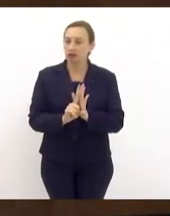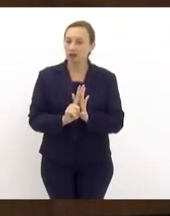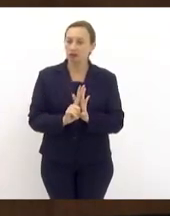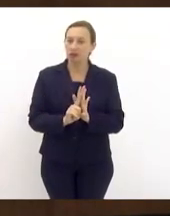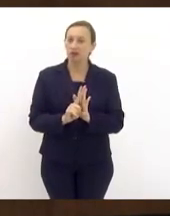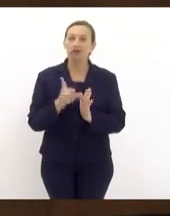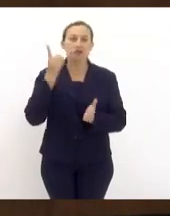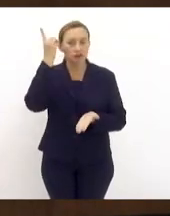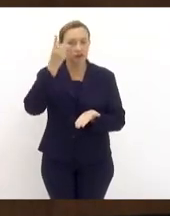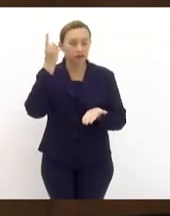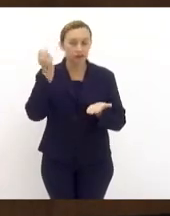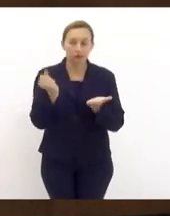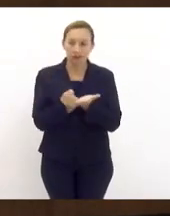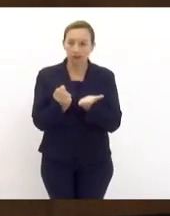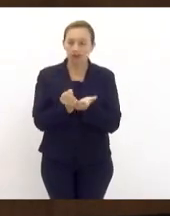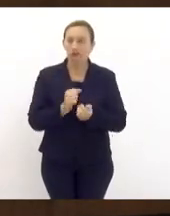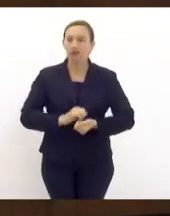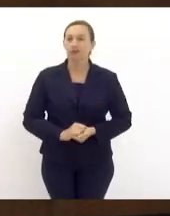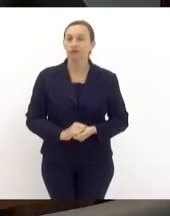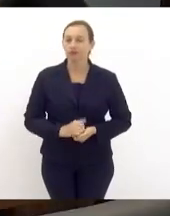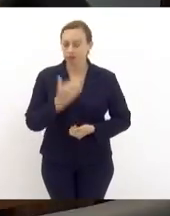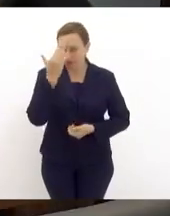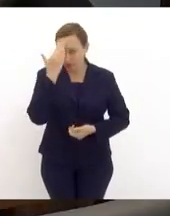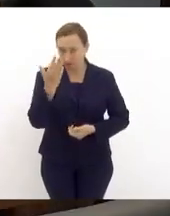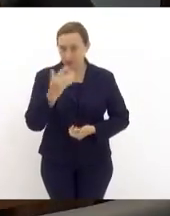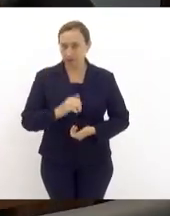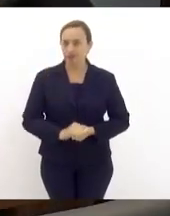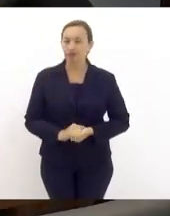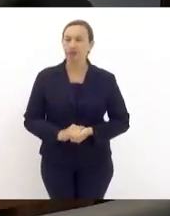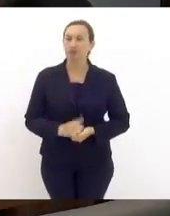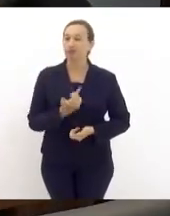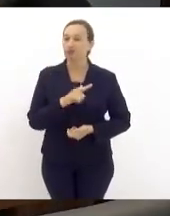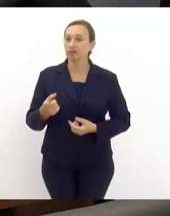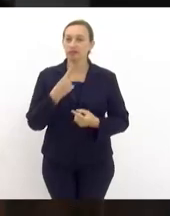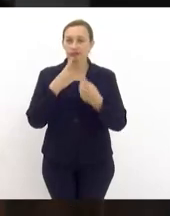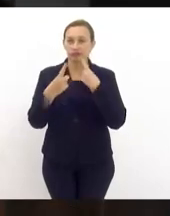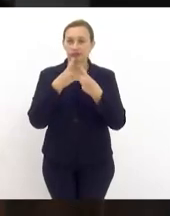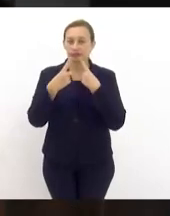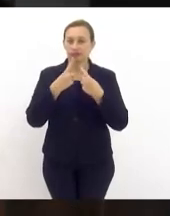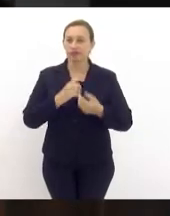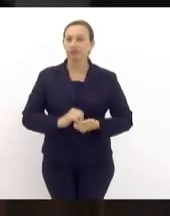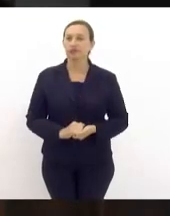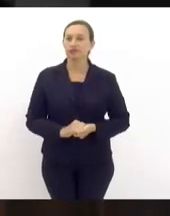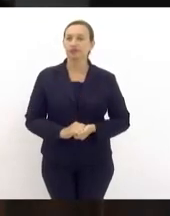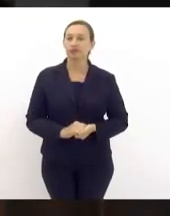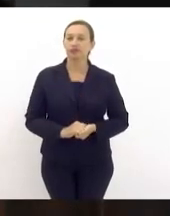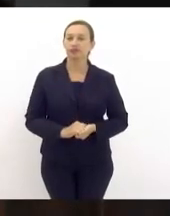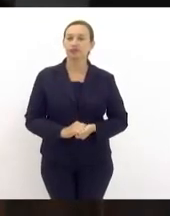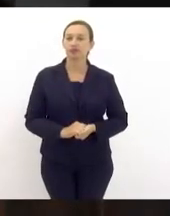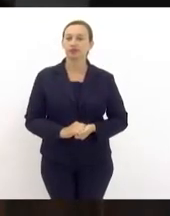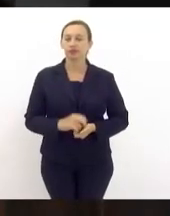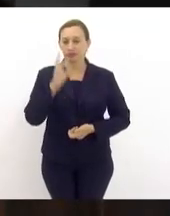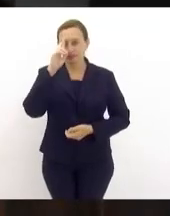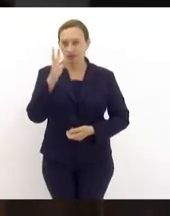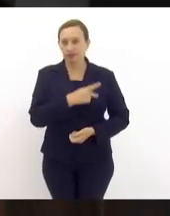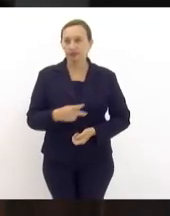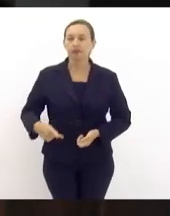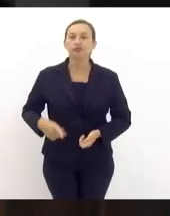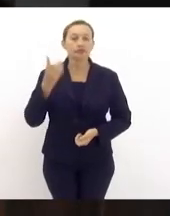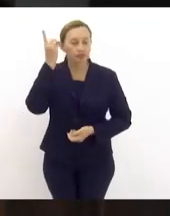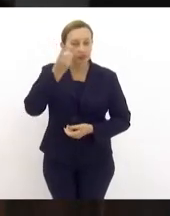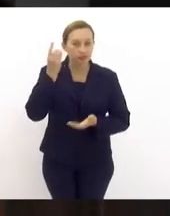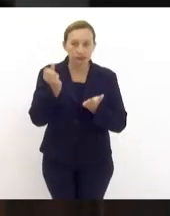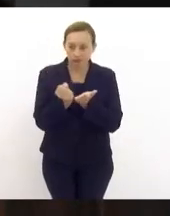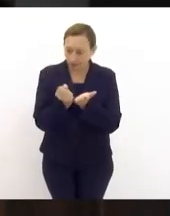autoria do deputado Samuel. Obrigado. Não vendo mais quem queira discutir. Presidente. Pois não, o deputado